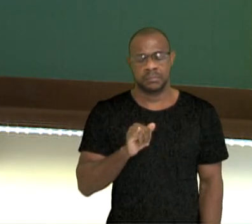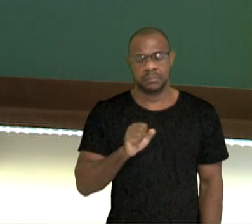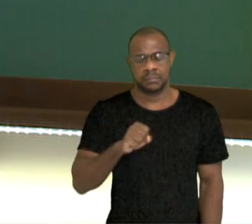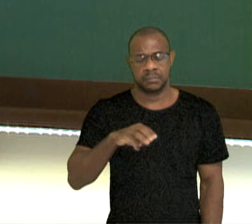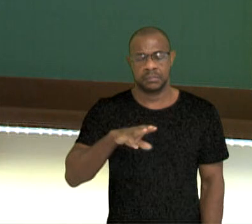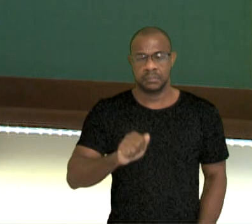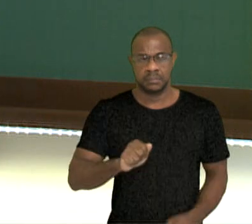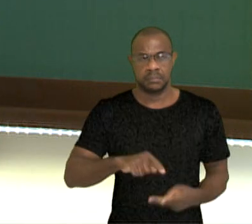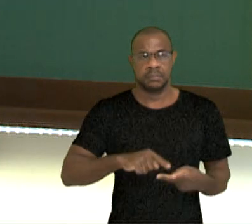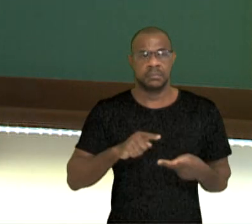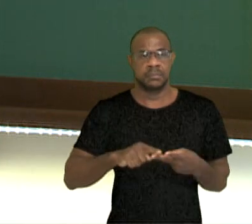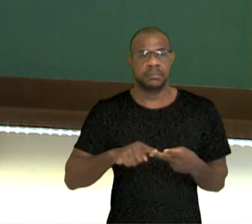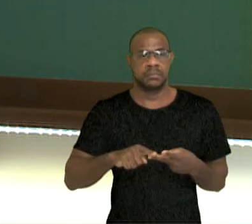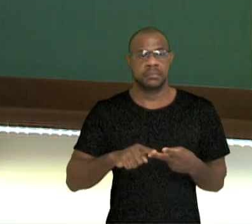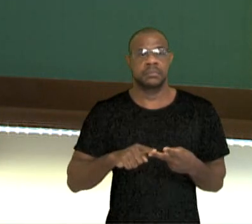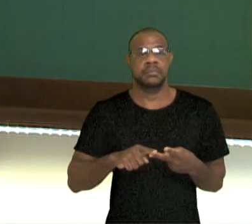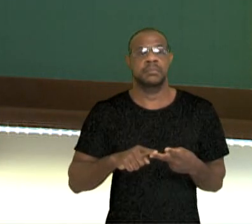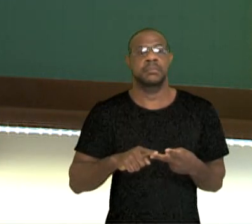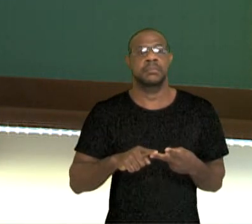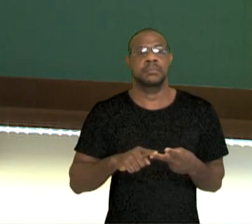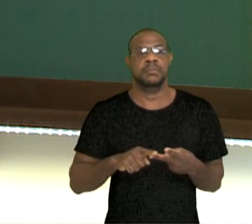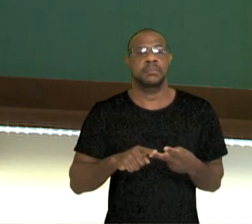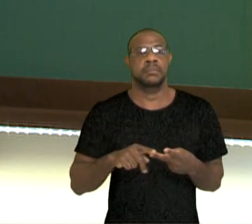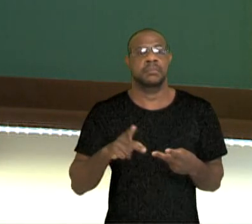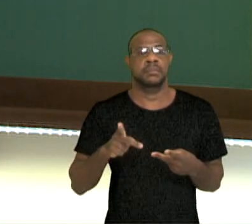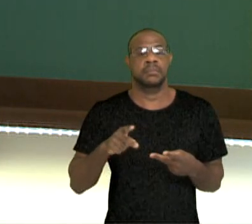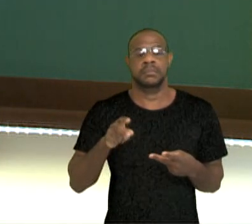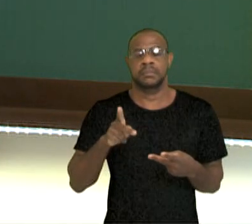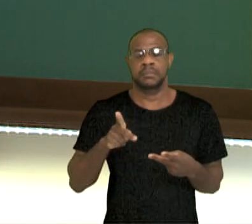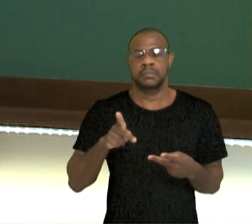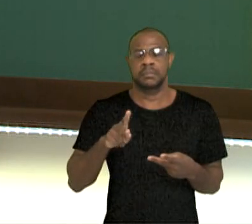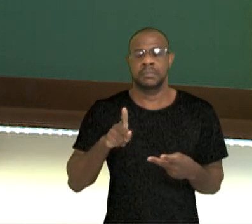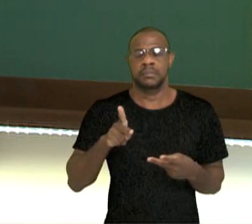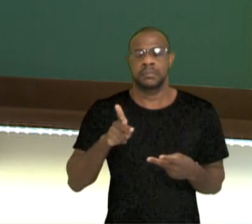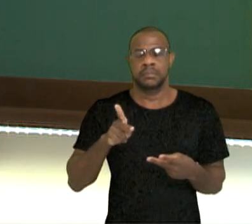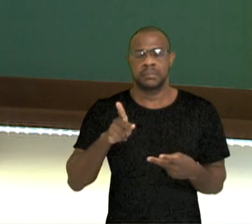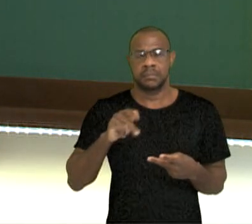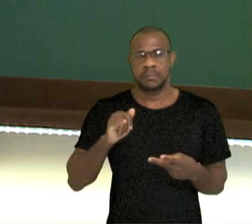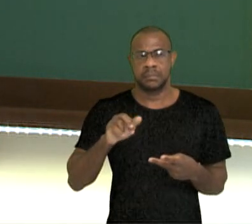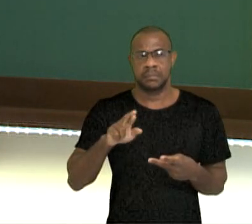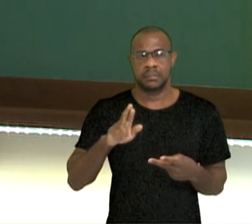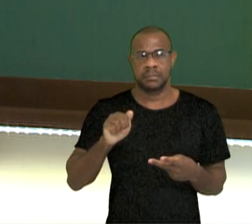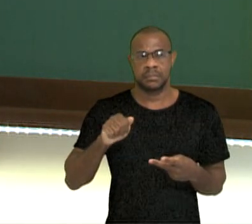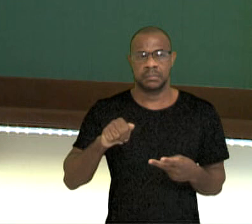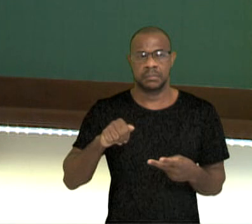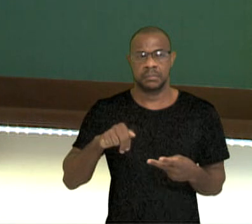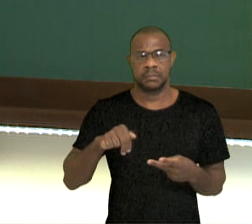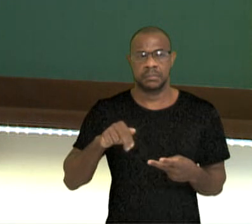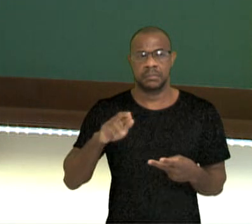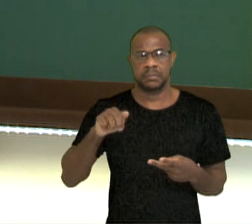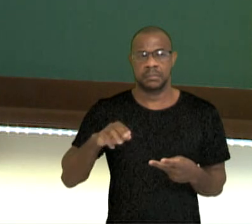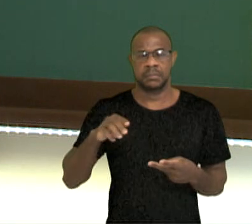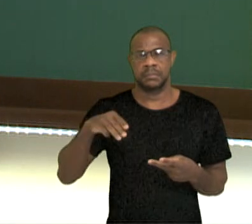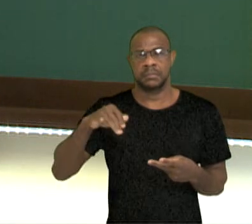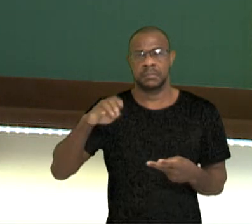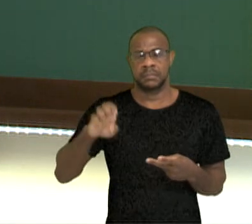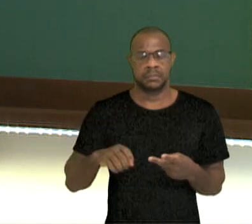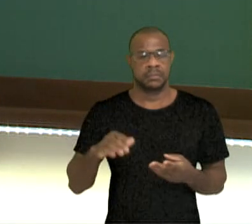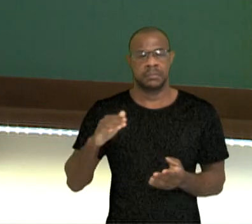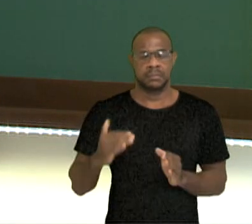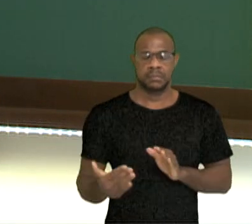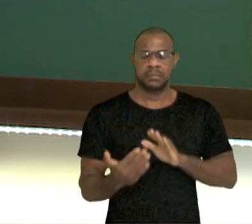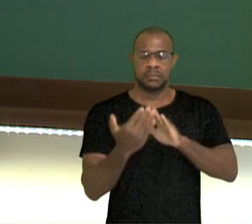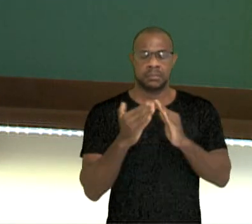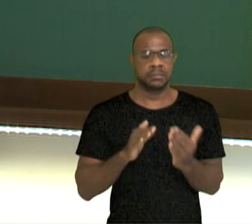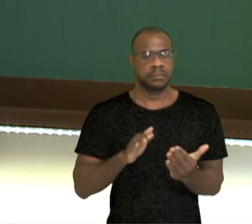planinho, e estudamos as pirâmides, que tem essa característica, né, de terminar numa ponta, num vértice,